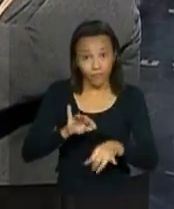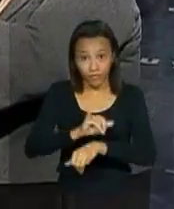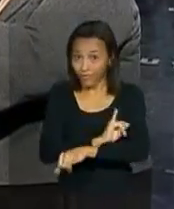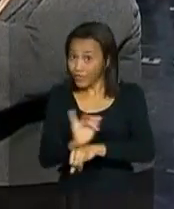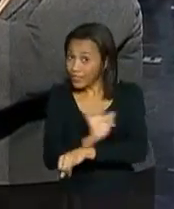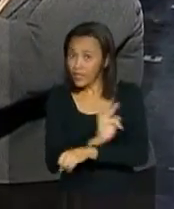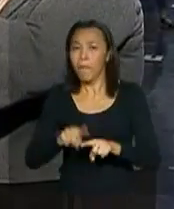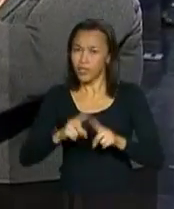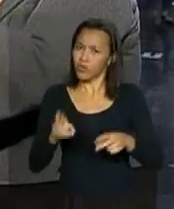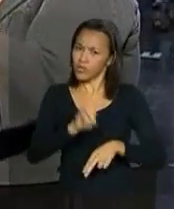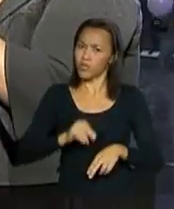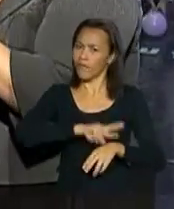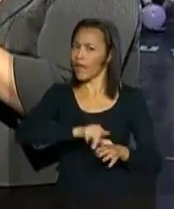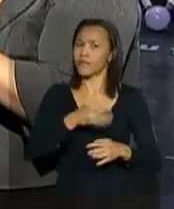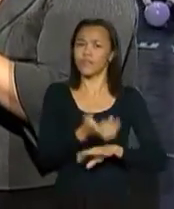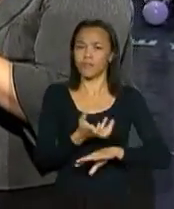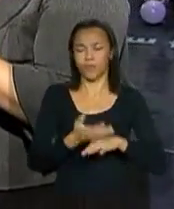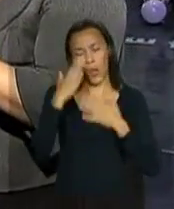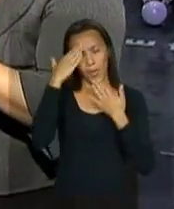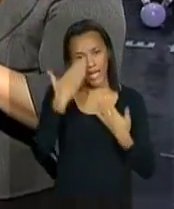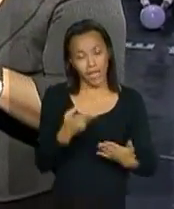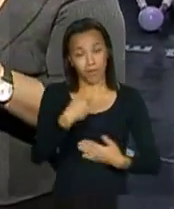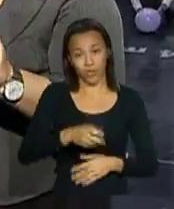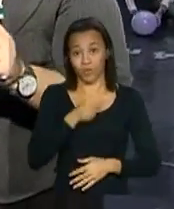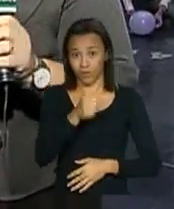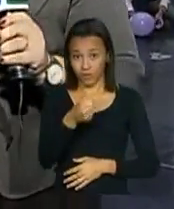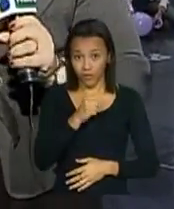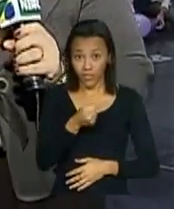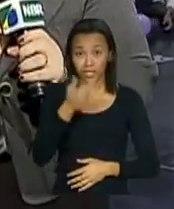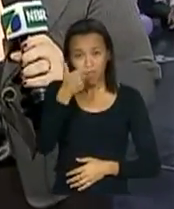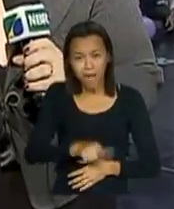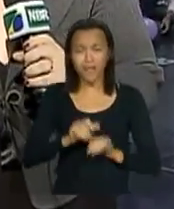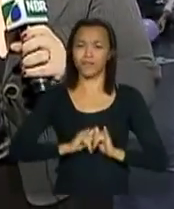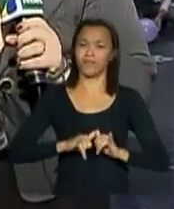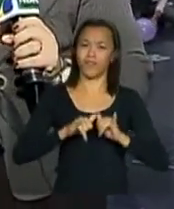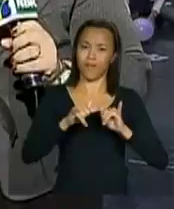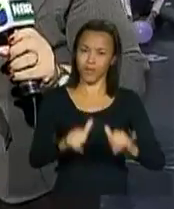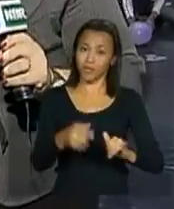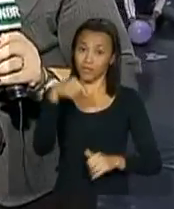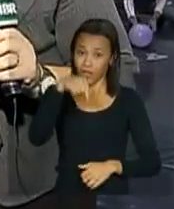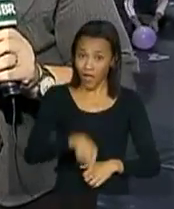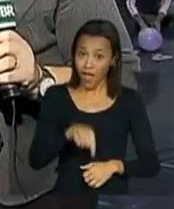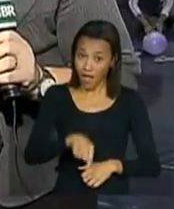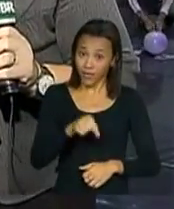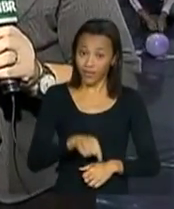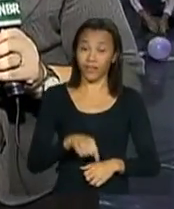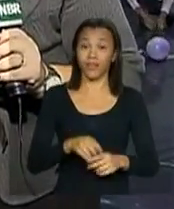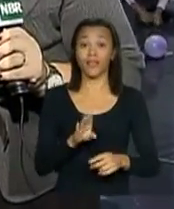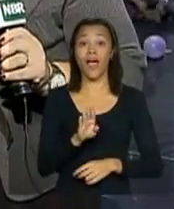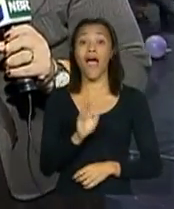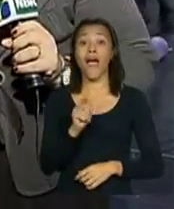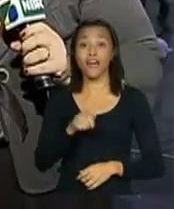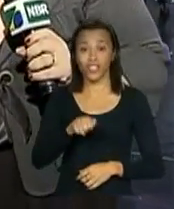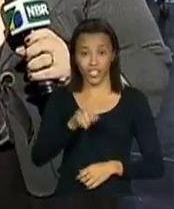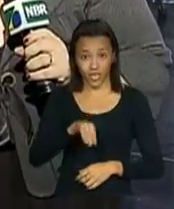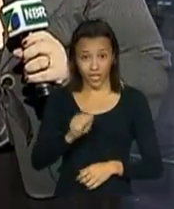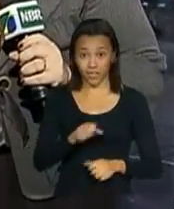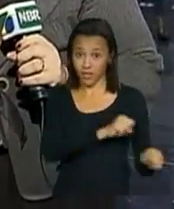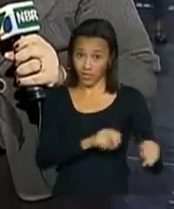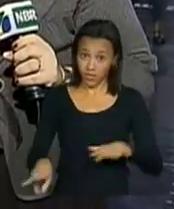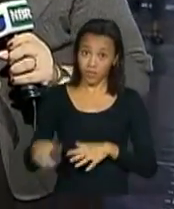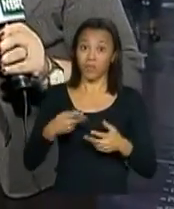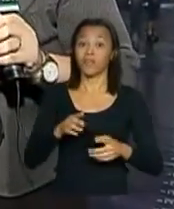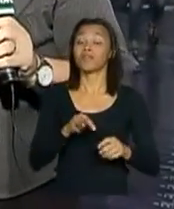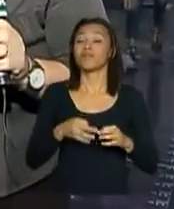em todas as disciplinas. Muito obrigada pela sua entrevista. E mais informações aqui no estande da Agência Espacial Brasileira, na Semana de Ciência